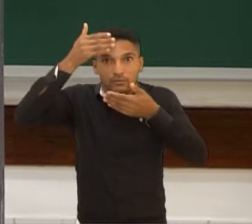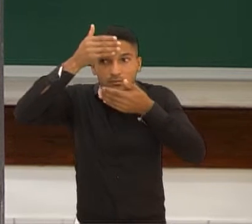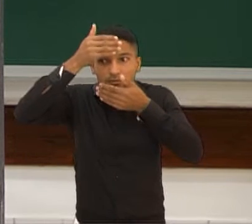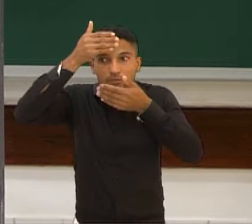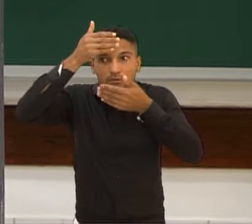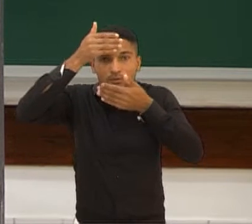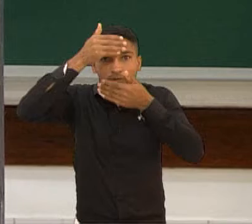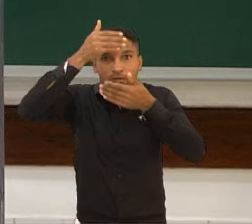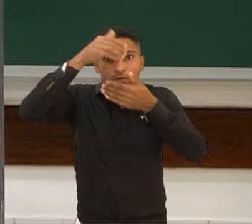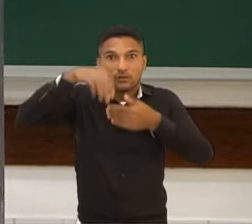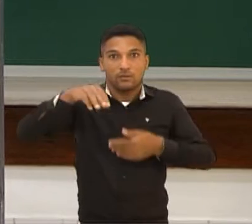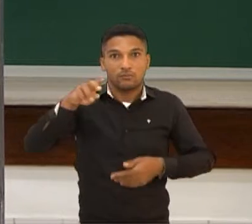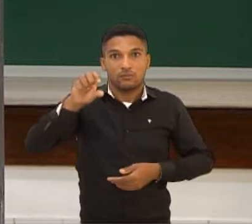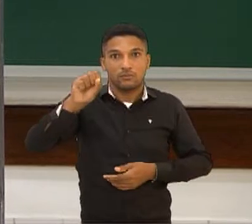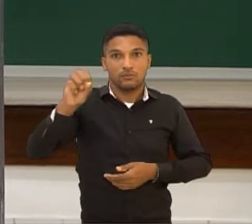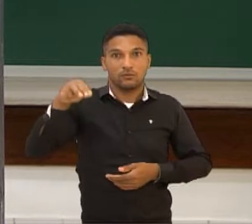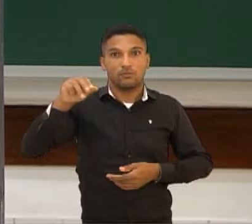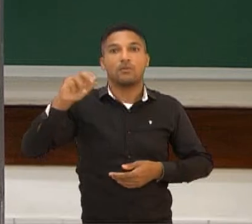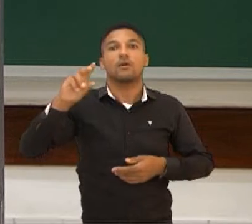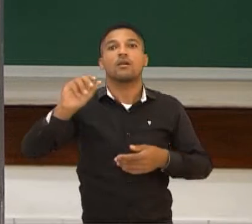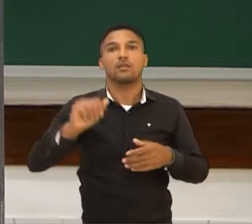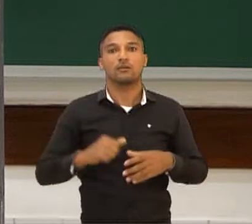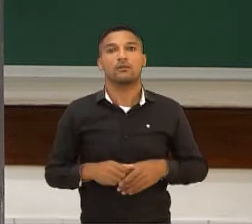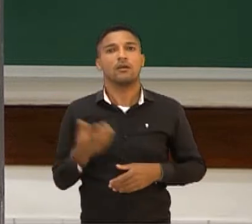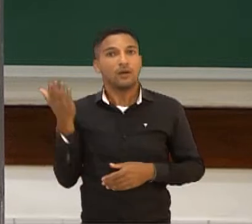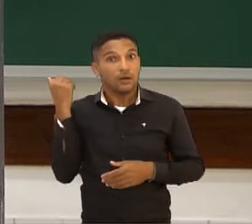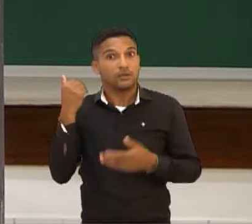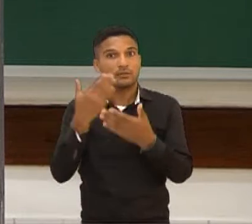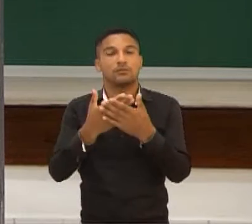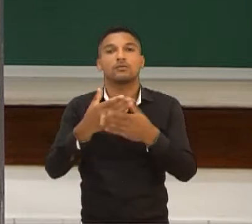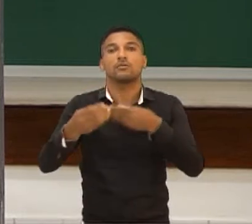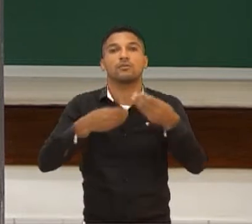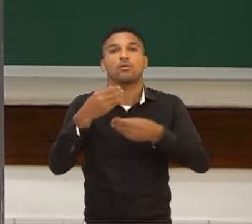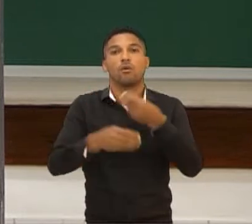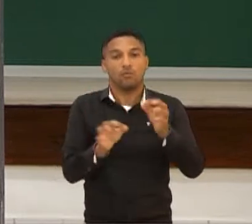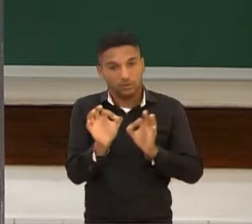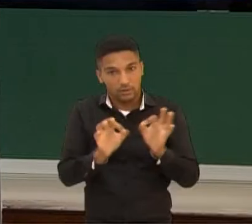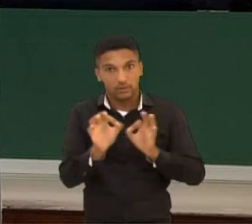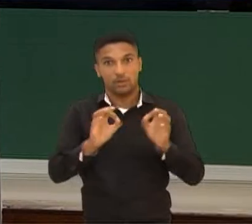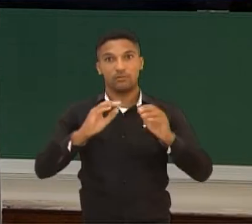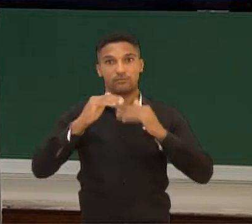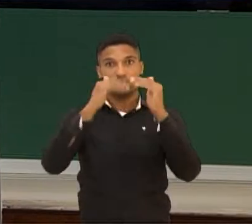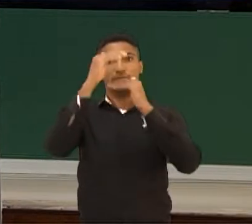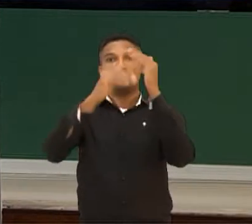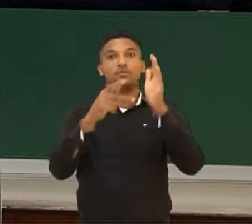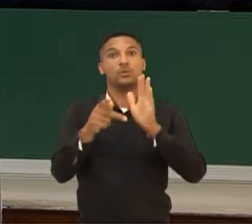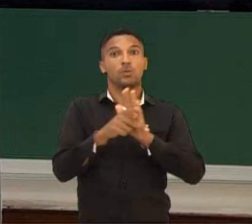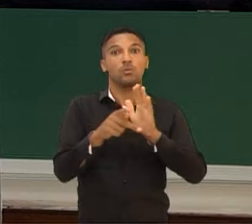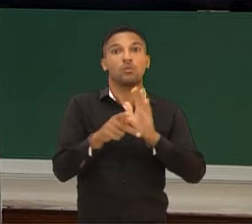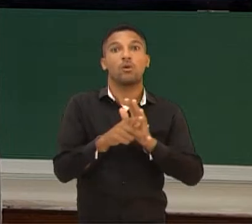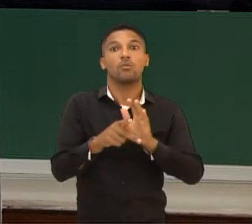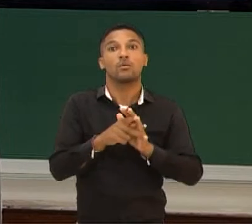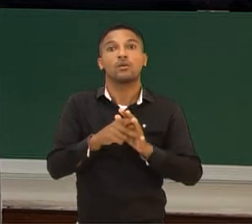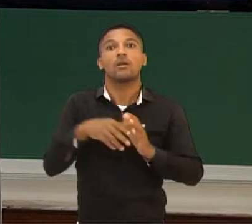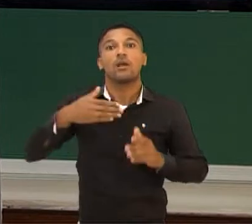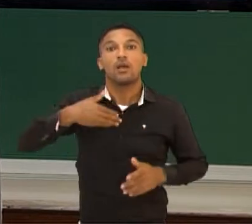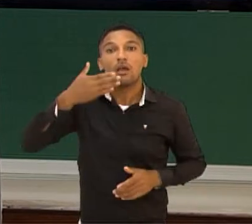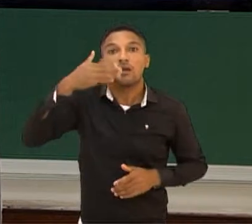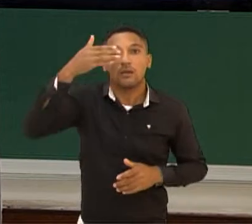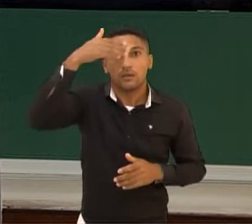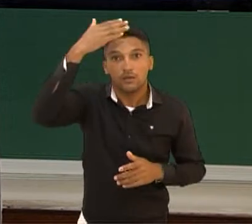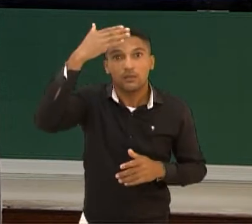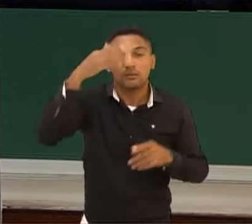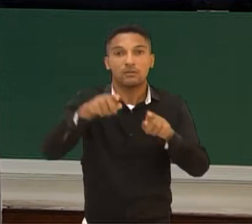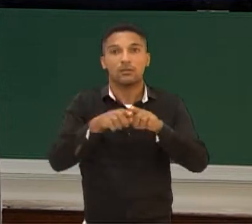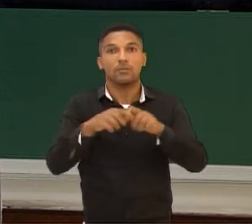aulas falando como se desenvolveram, como se organizaram essas sociedades na Península Arábica e como é que se difunde